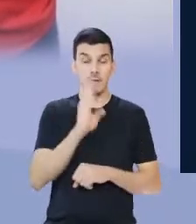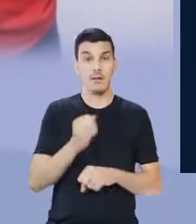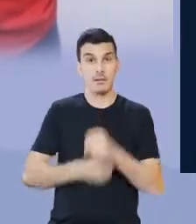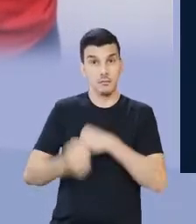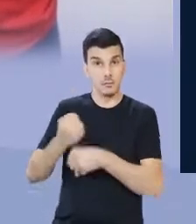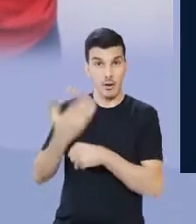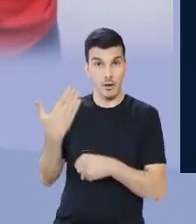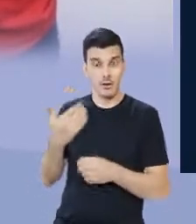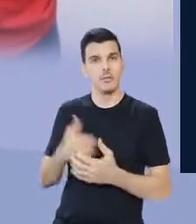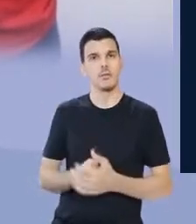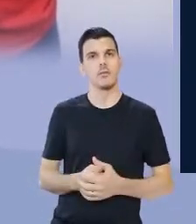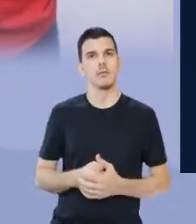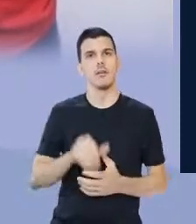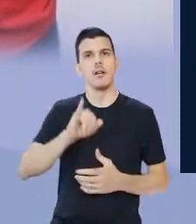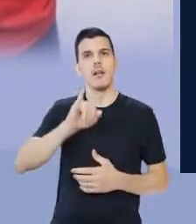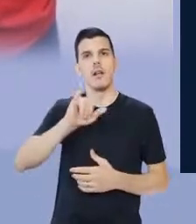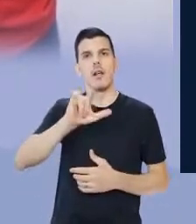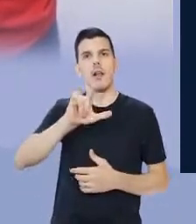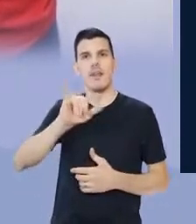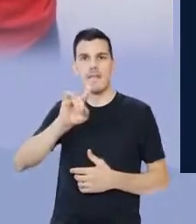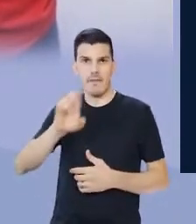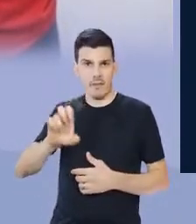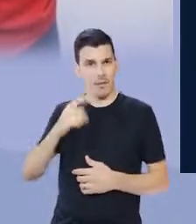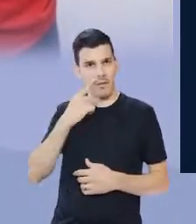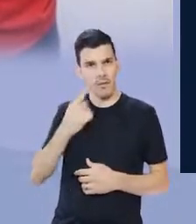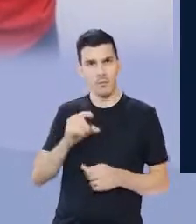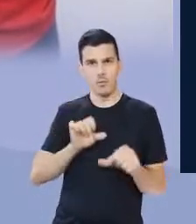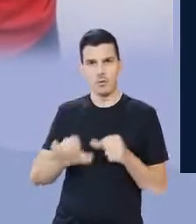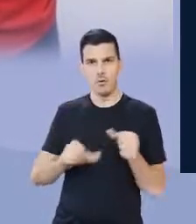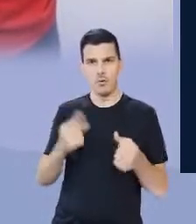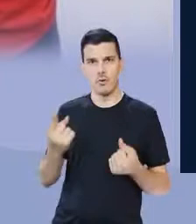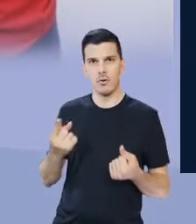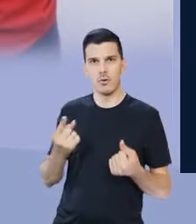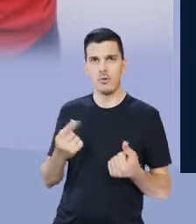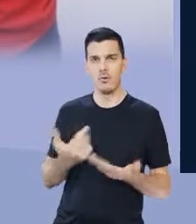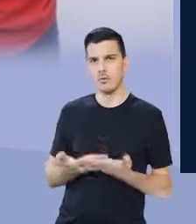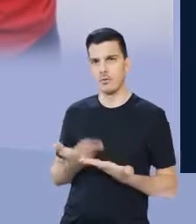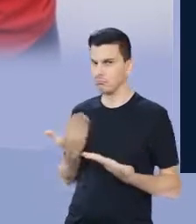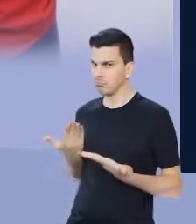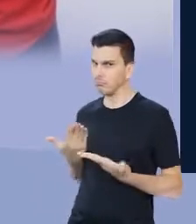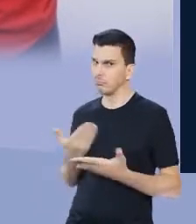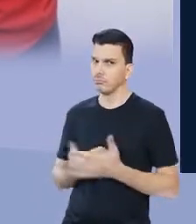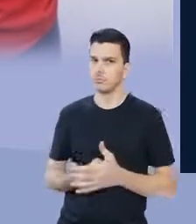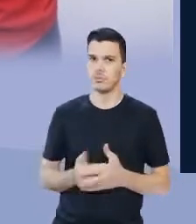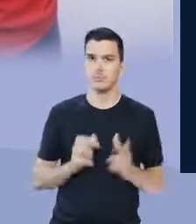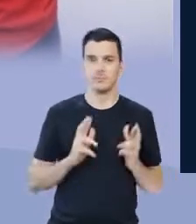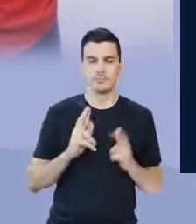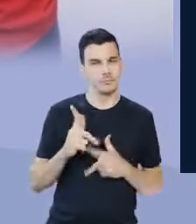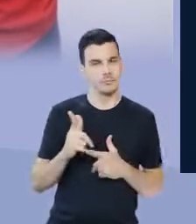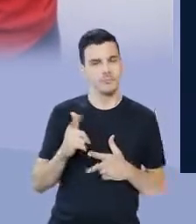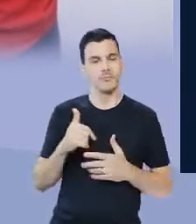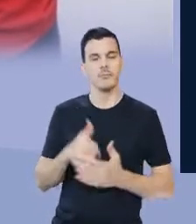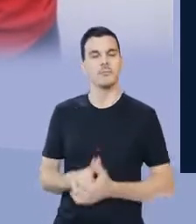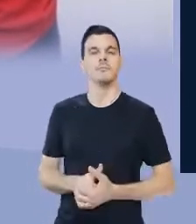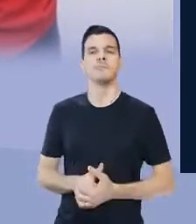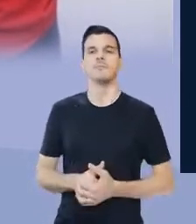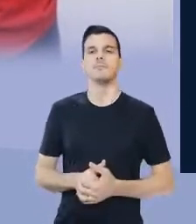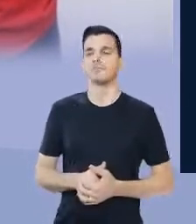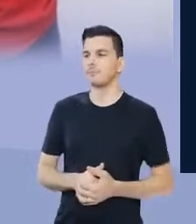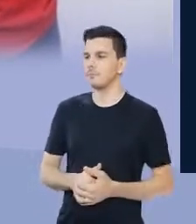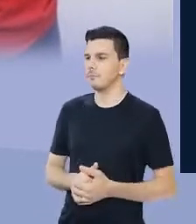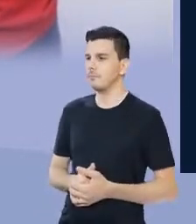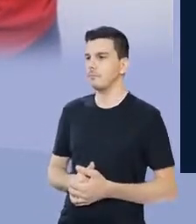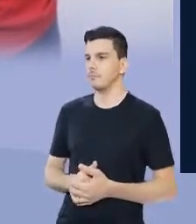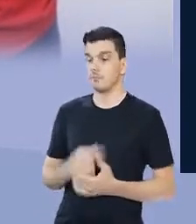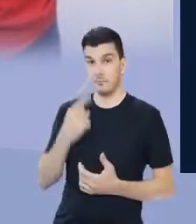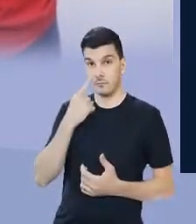ano passado. Live. Olha só como é que o verbo live não mudou tanto quanto o verbo speak ali em cima.